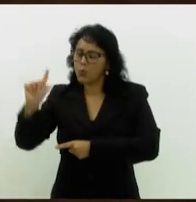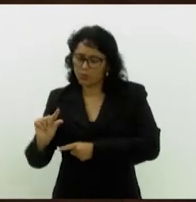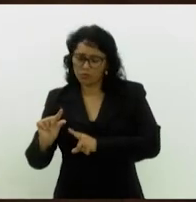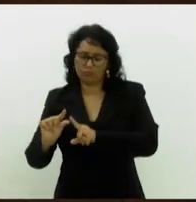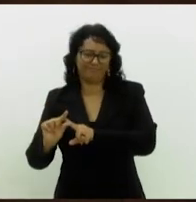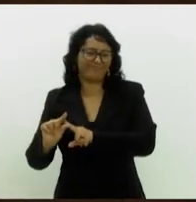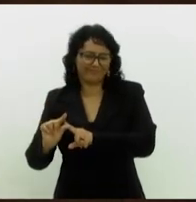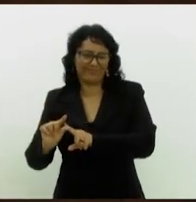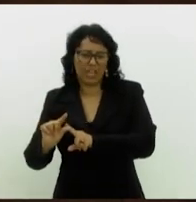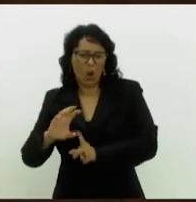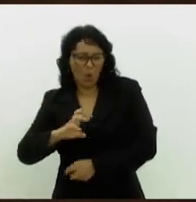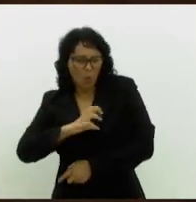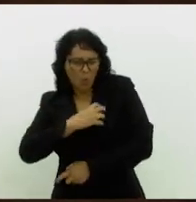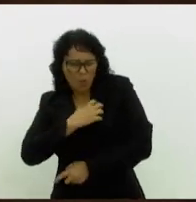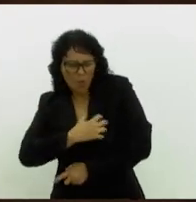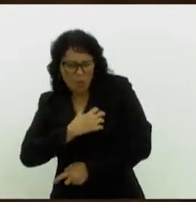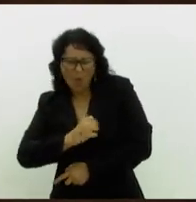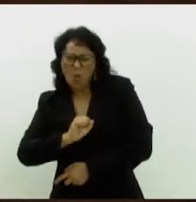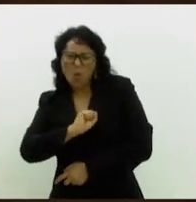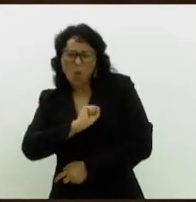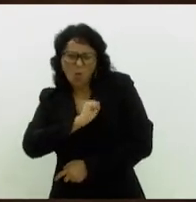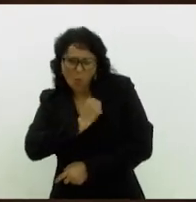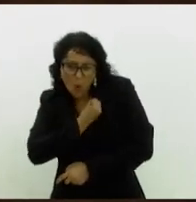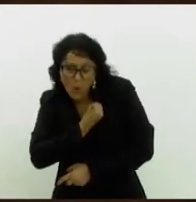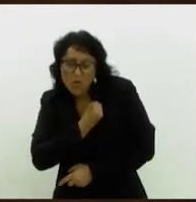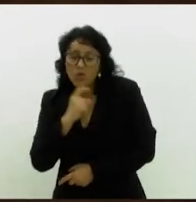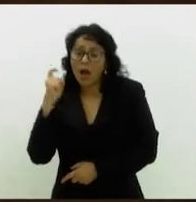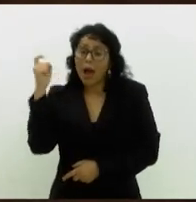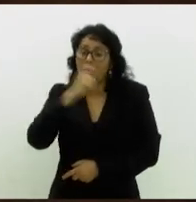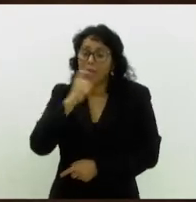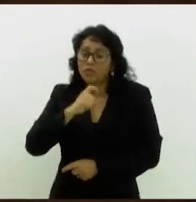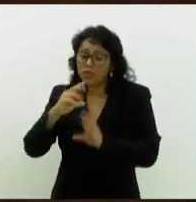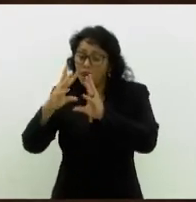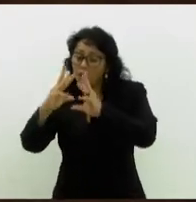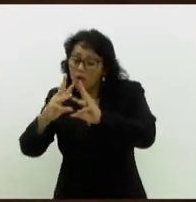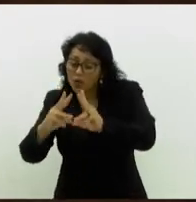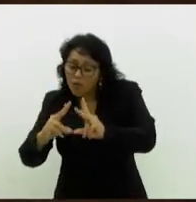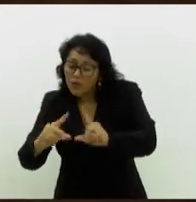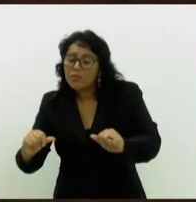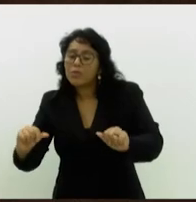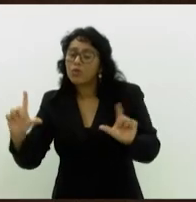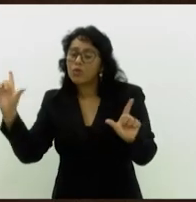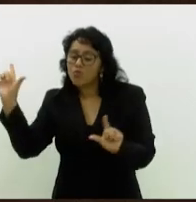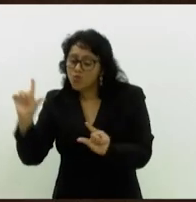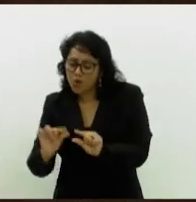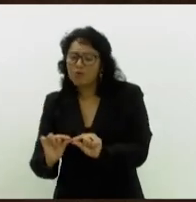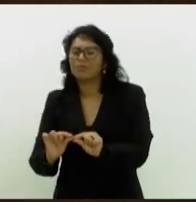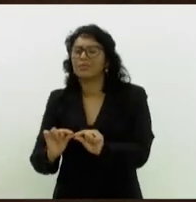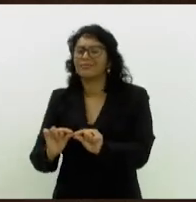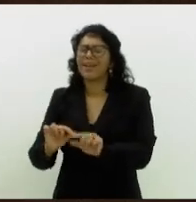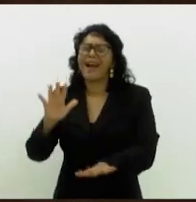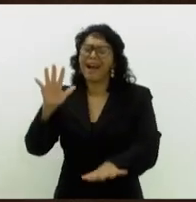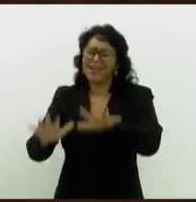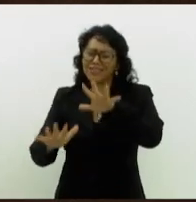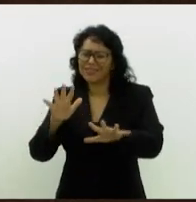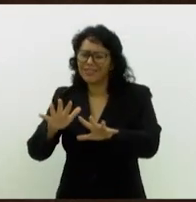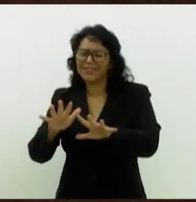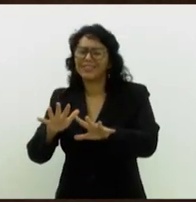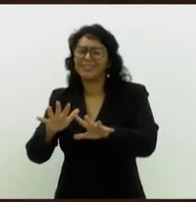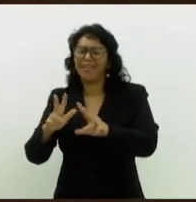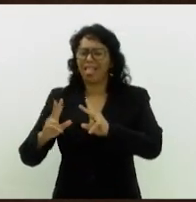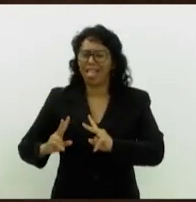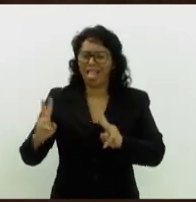ódio a mentira gente fica doente porque não toma remédio gente agride um outro porque foi intoxicado